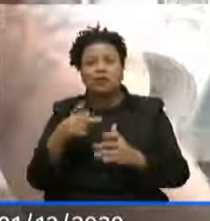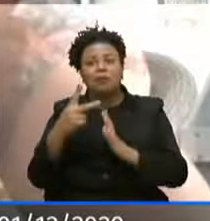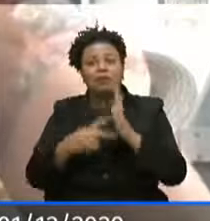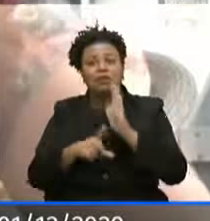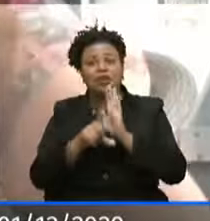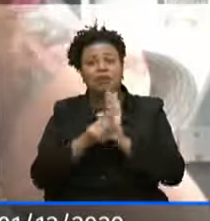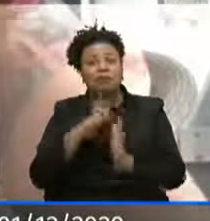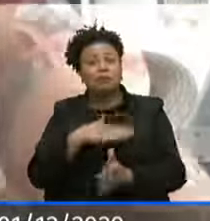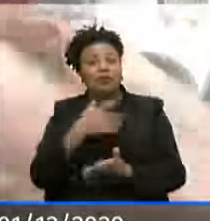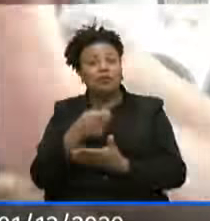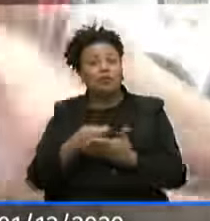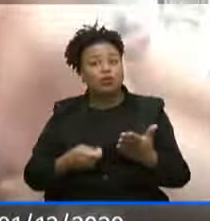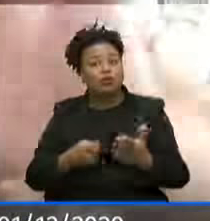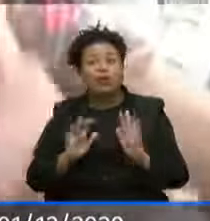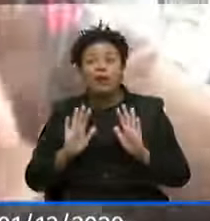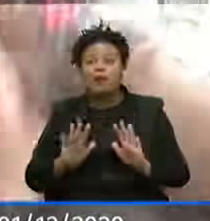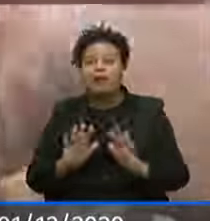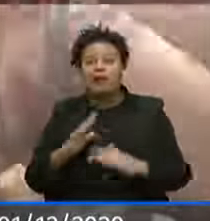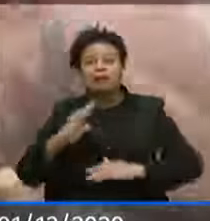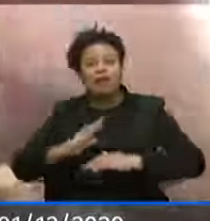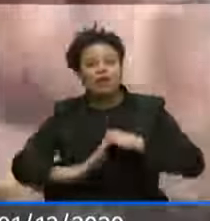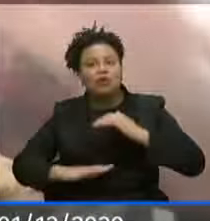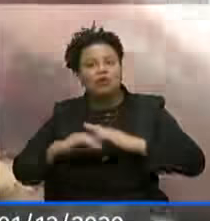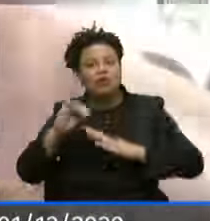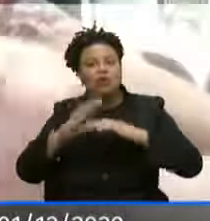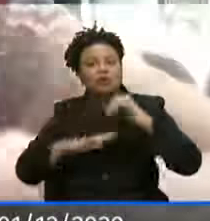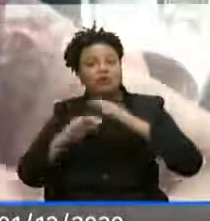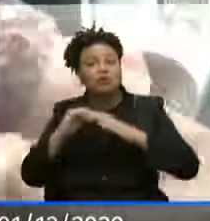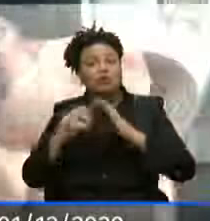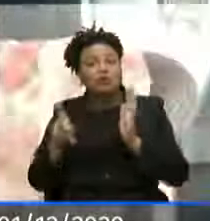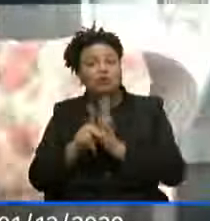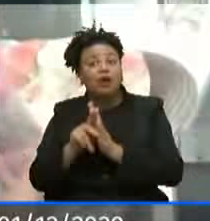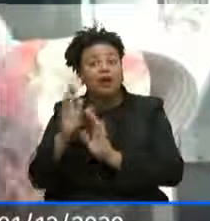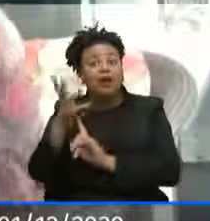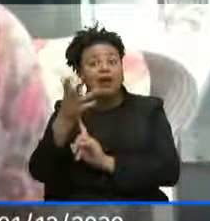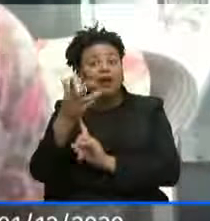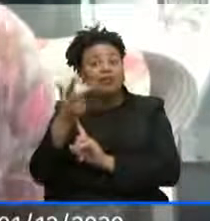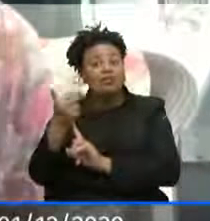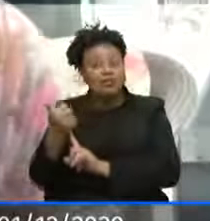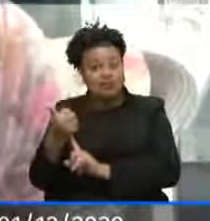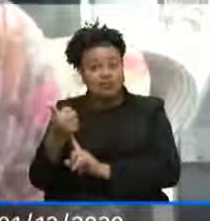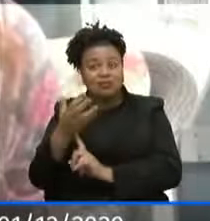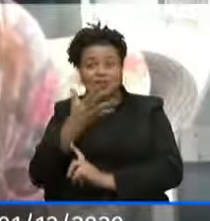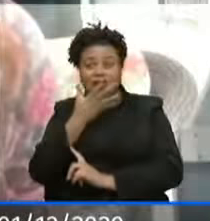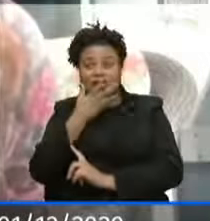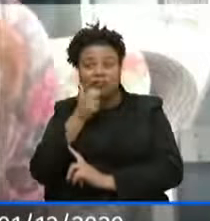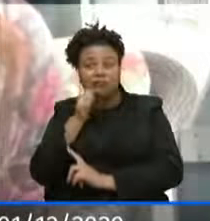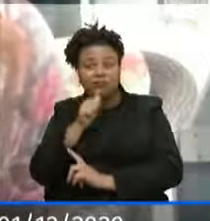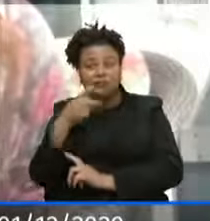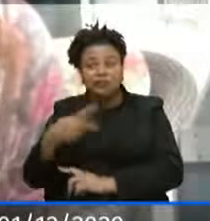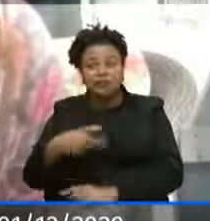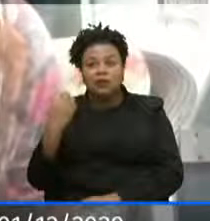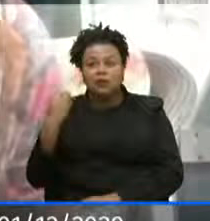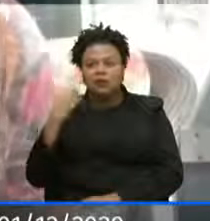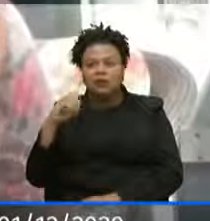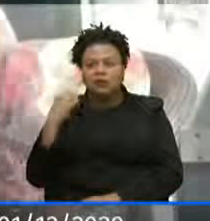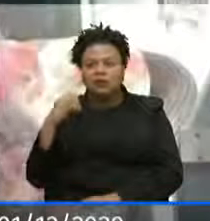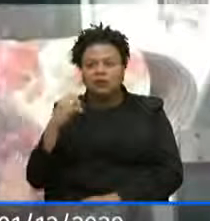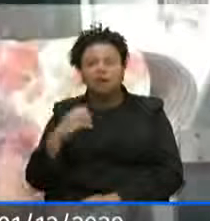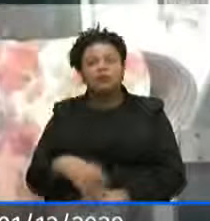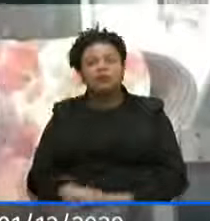de minha autoria, mas é construção dos artistas e das artistas de Porto Alegre, do Rio Grande do